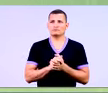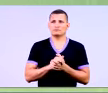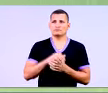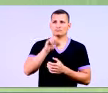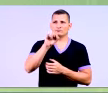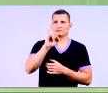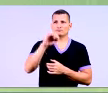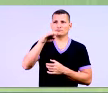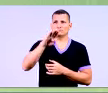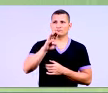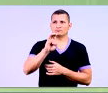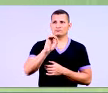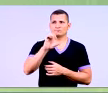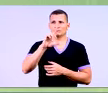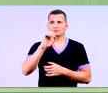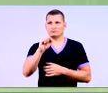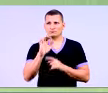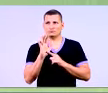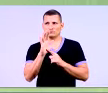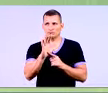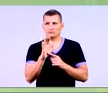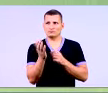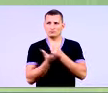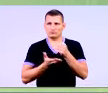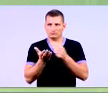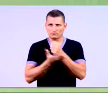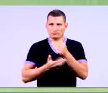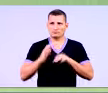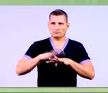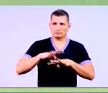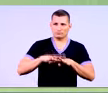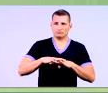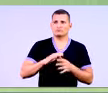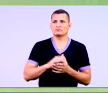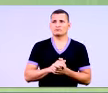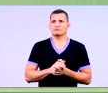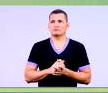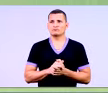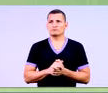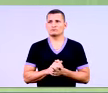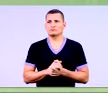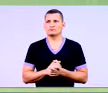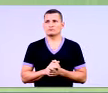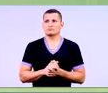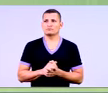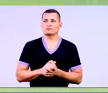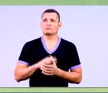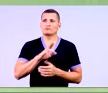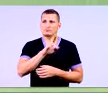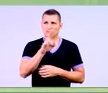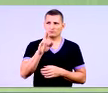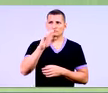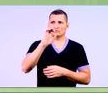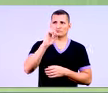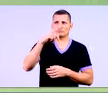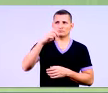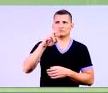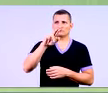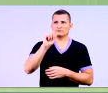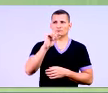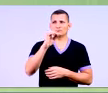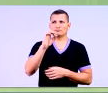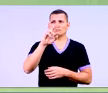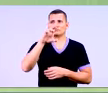representa as operações básicas de matemática chamando-se pra isso operadores aritméticos